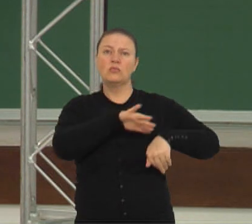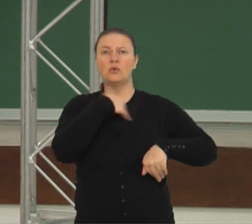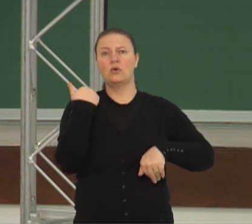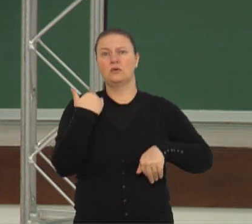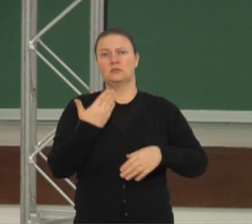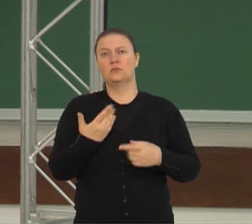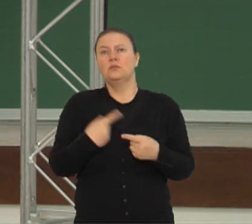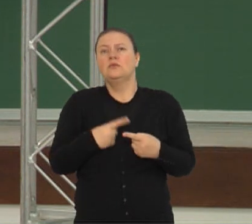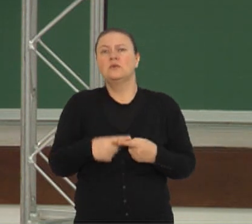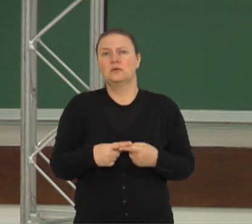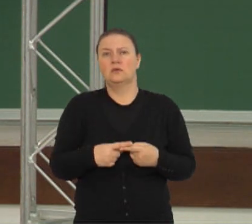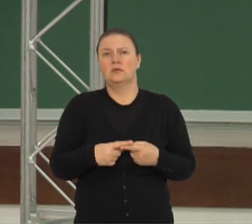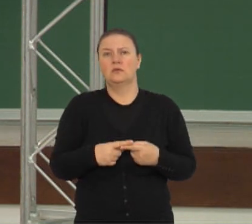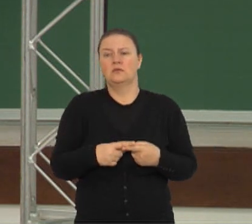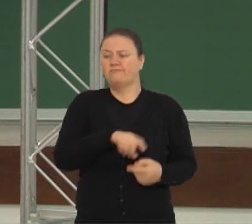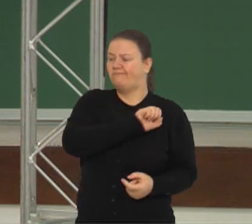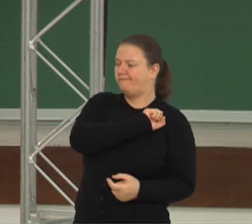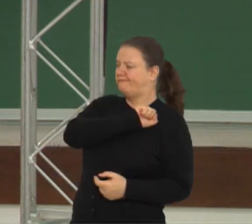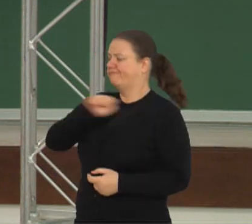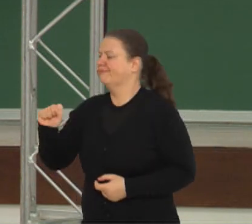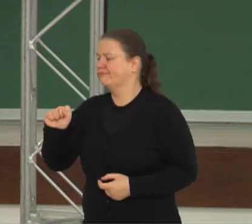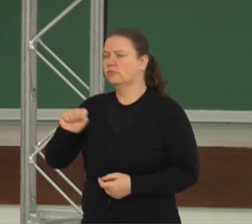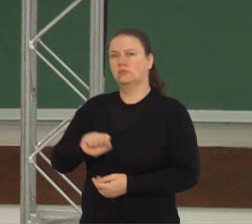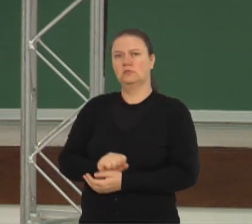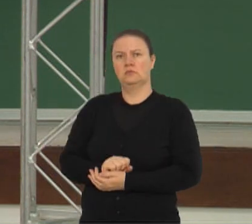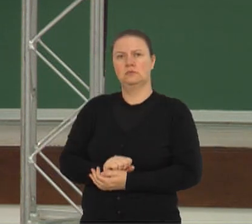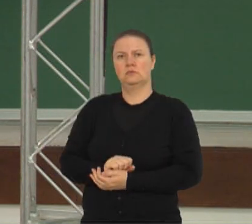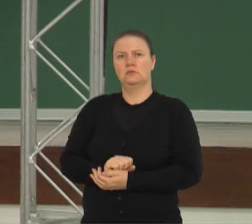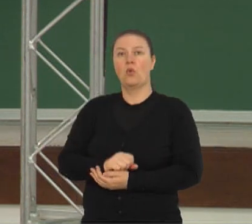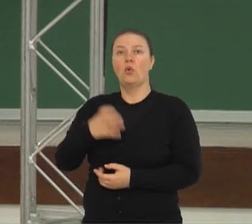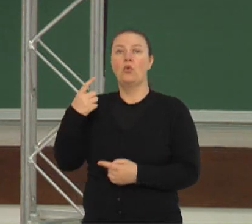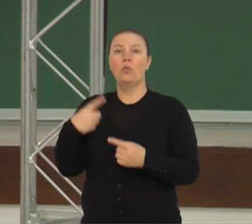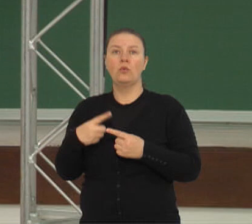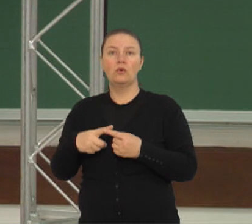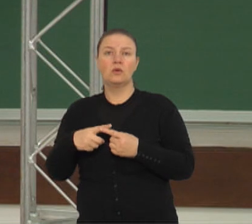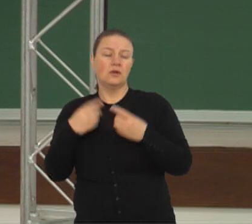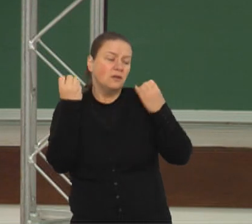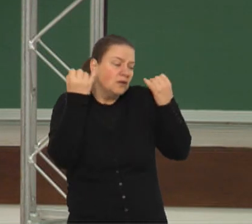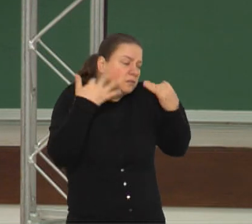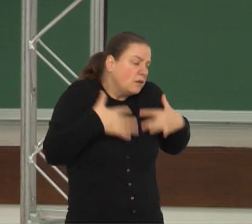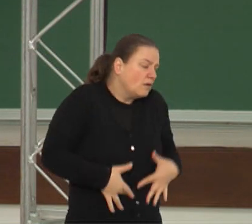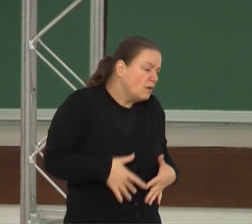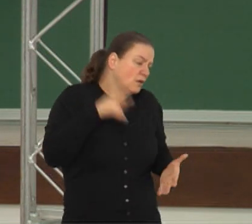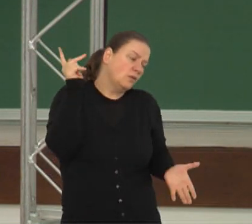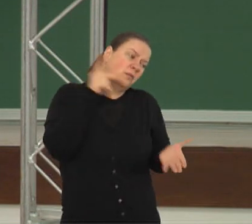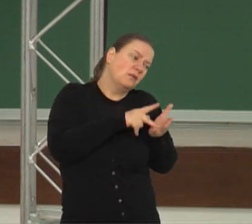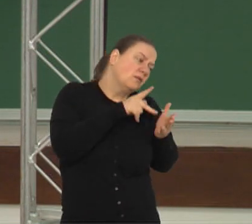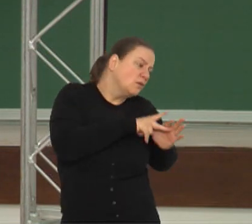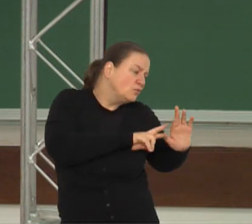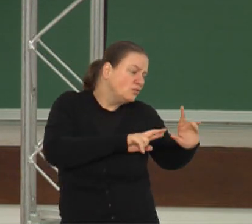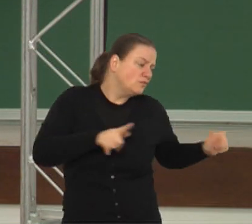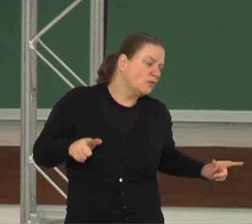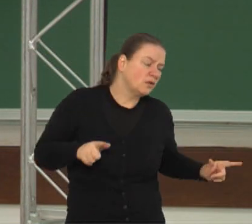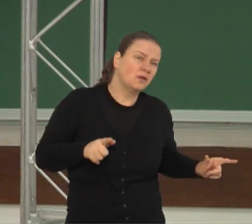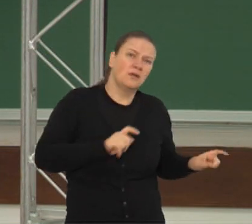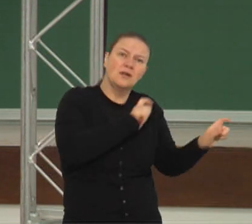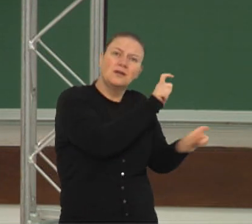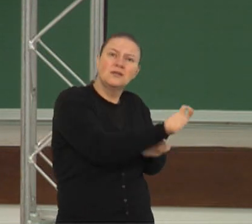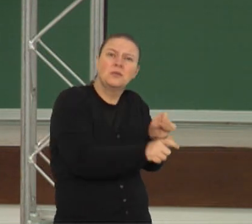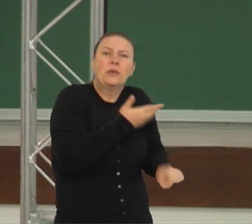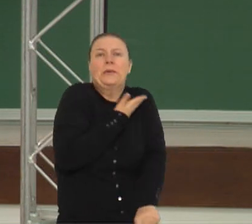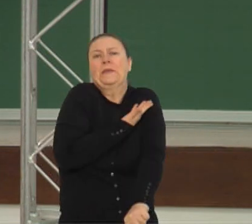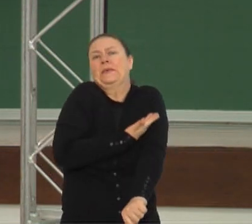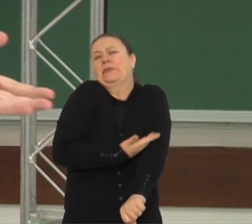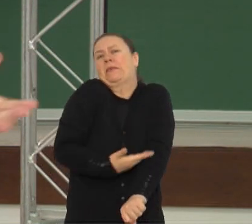ele está trazendo uma verdade totalmente diferente daquilo que as pessoas são acostumadas a acreditar. Então,